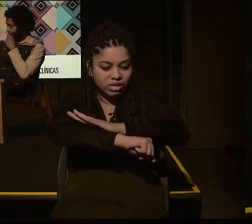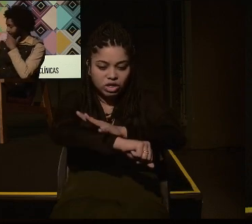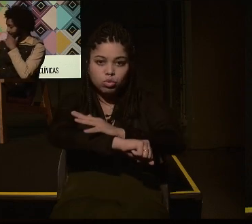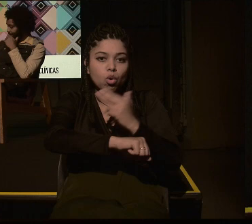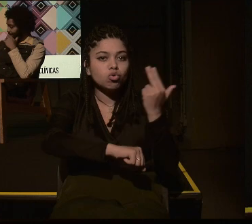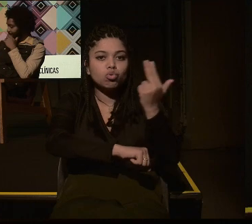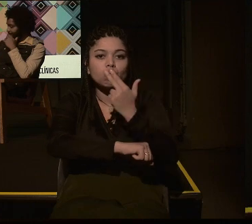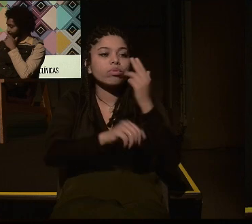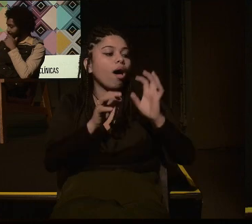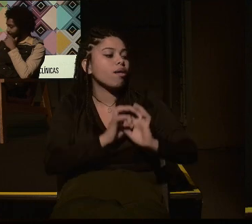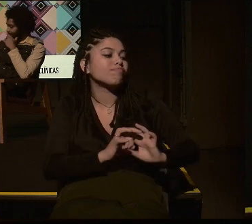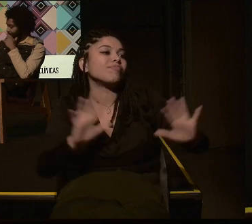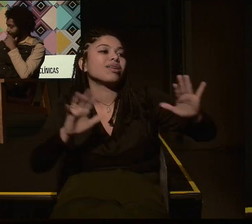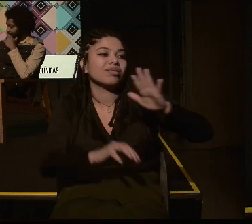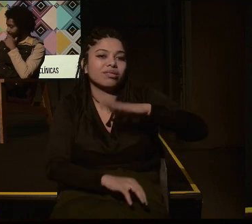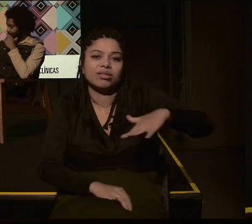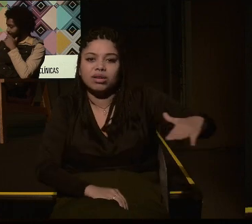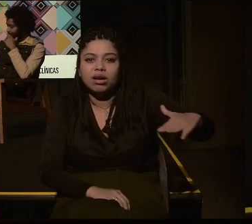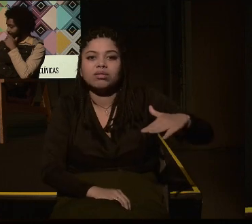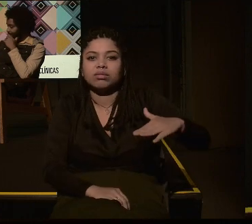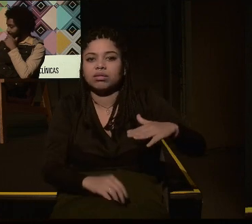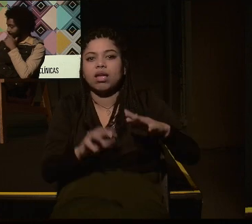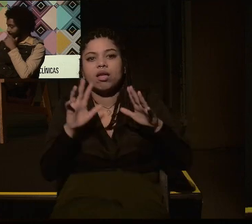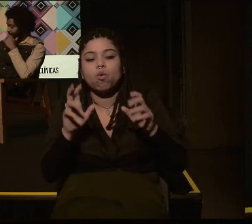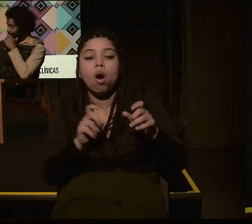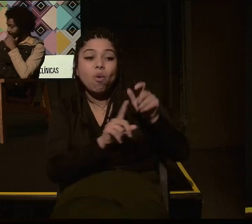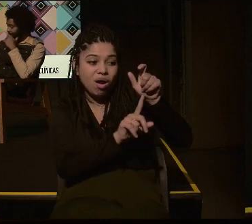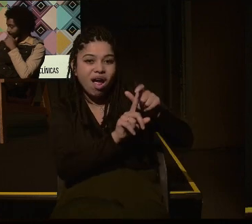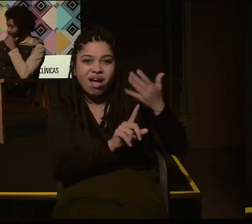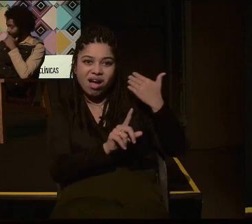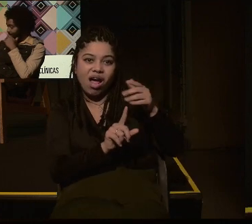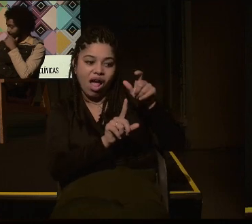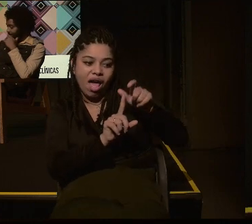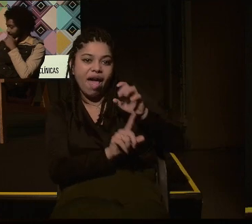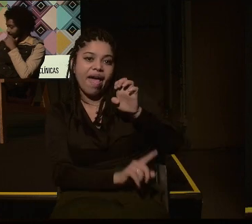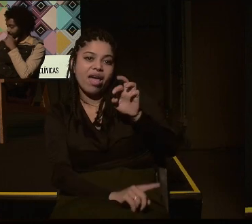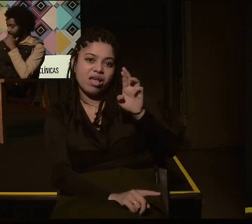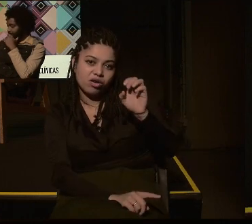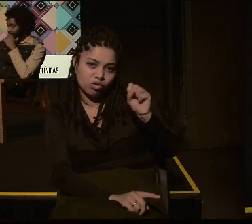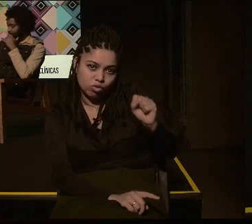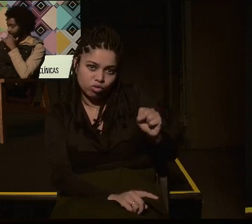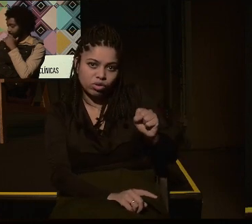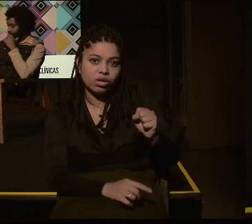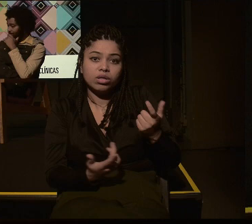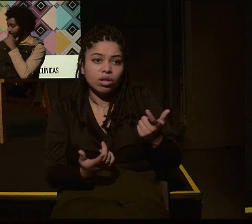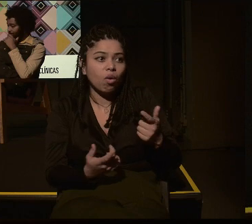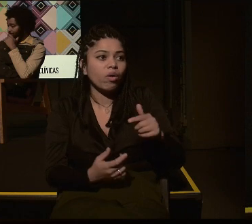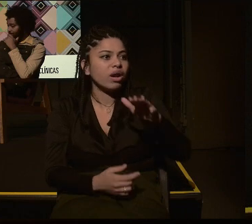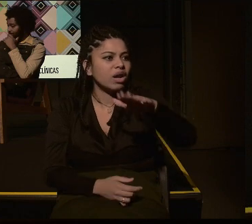do Eros, do Emi, que é produto vigente no criançar.